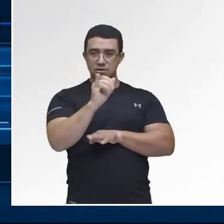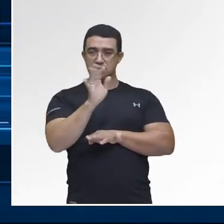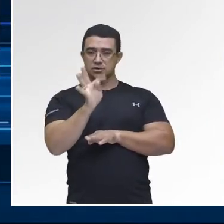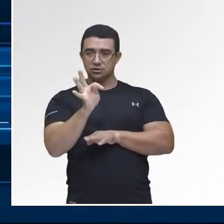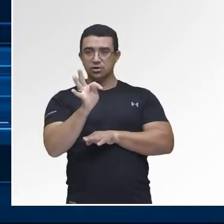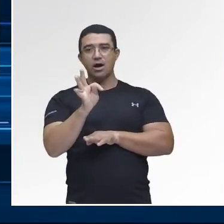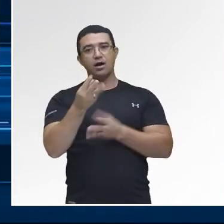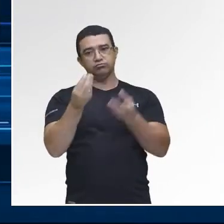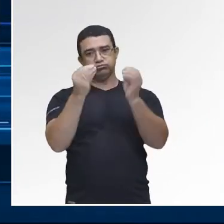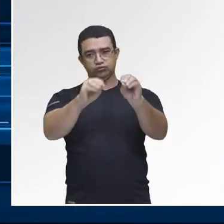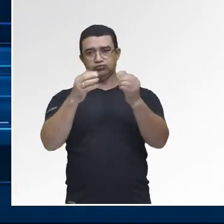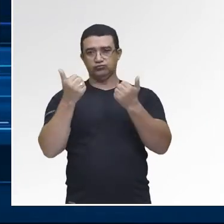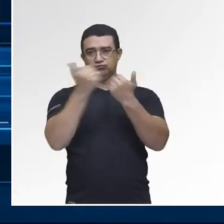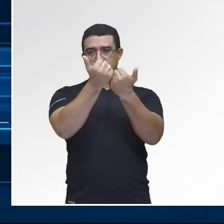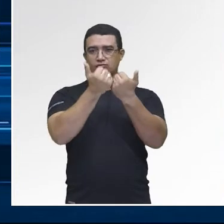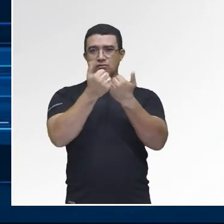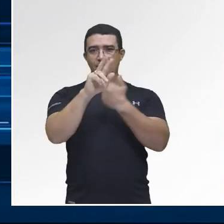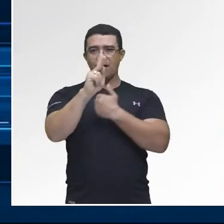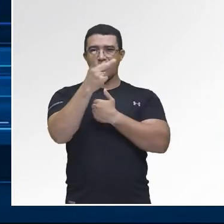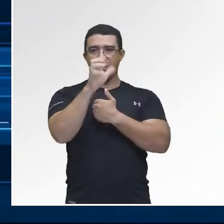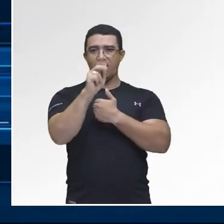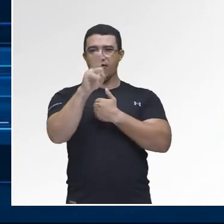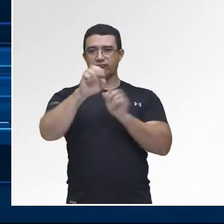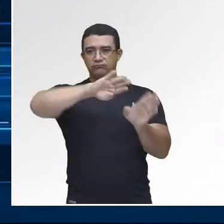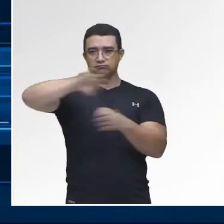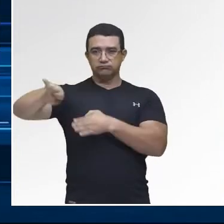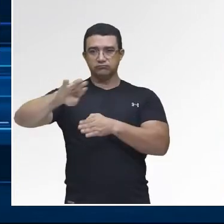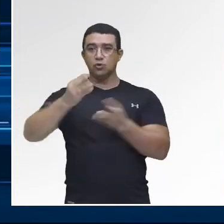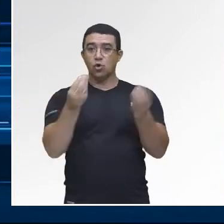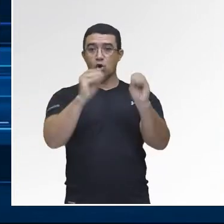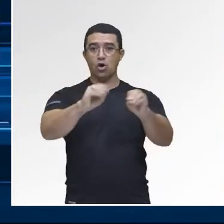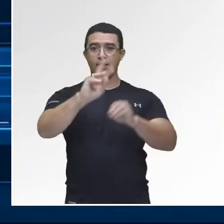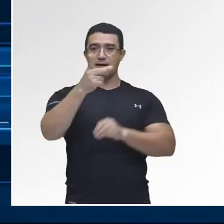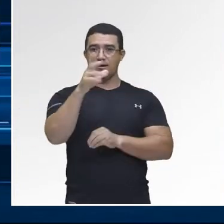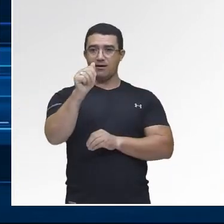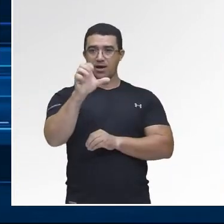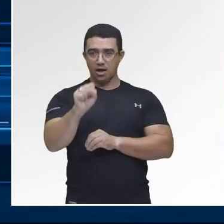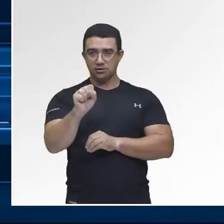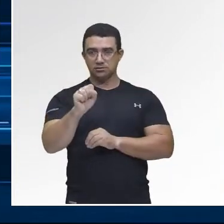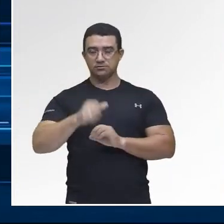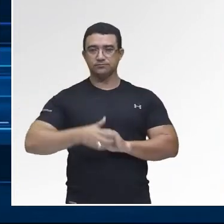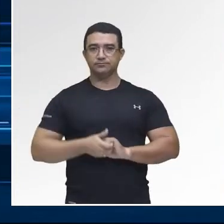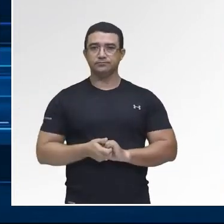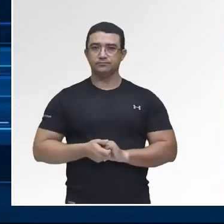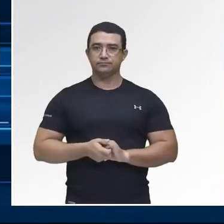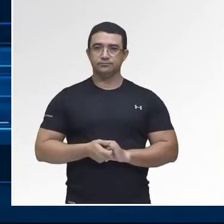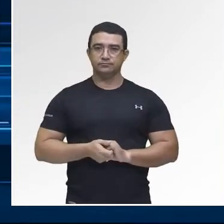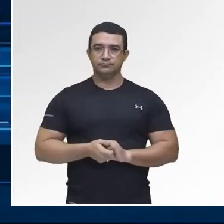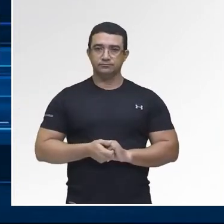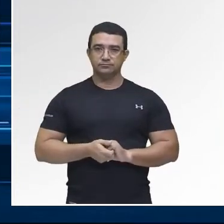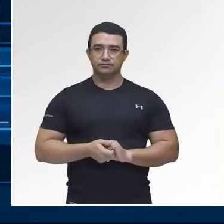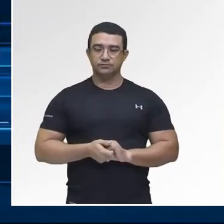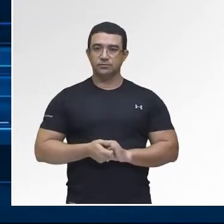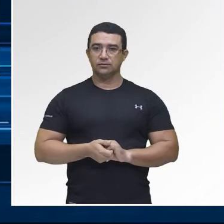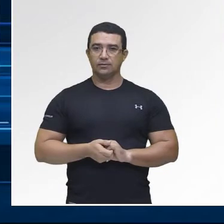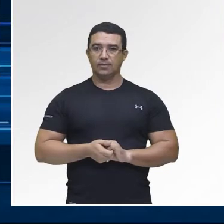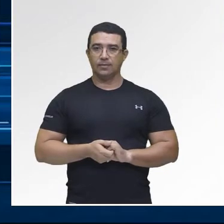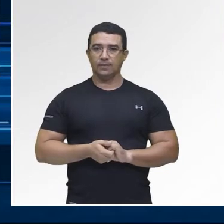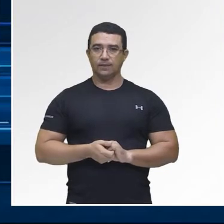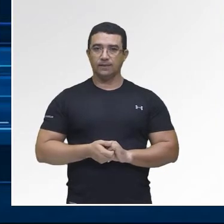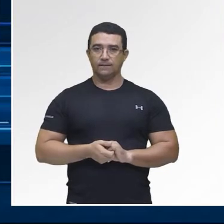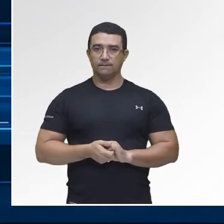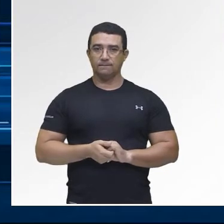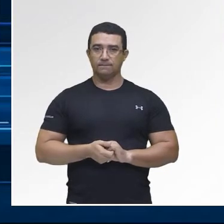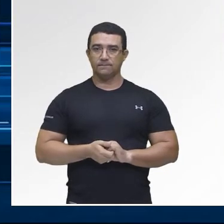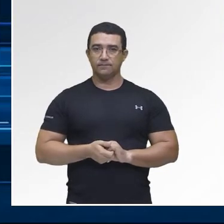caso, substituir o have por has, tá certo? Terceira pessoa do singular, has. Para todas as outras,